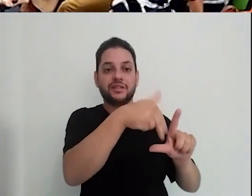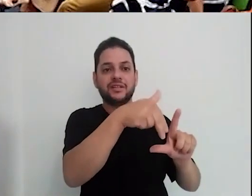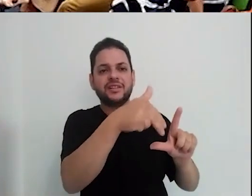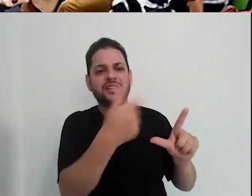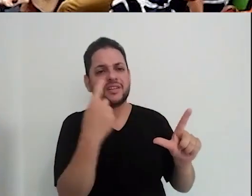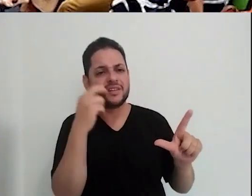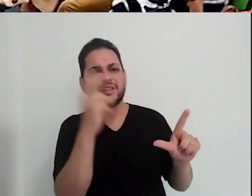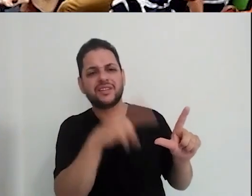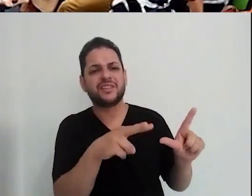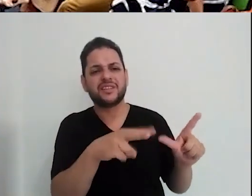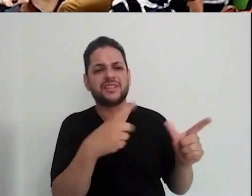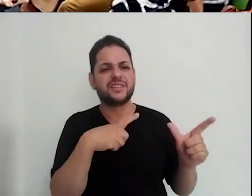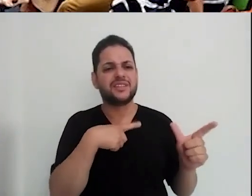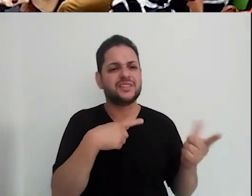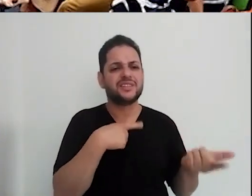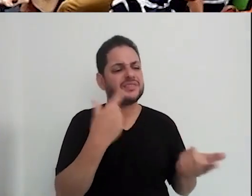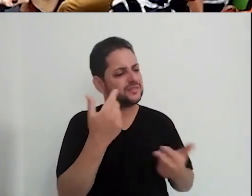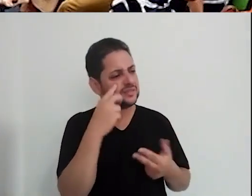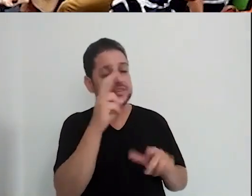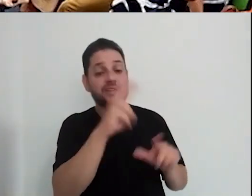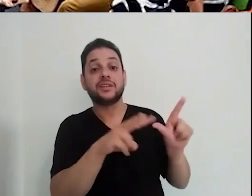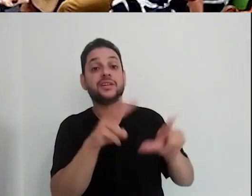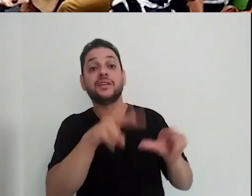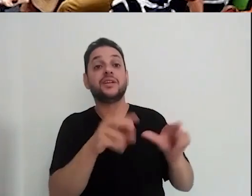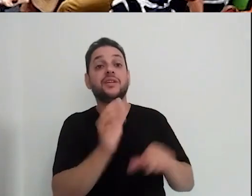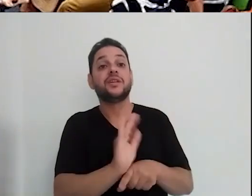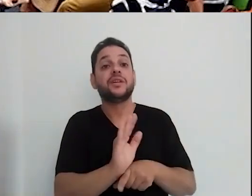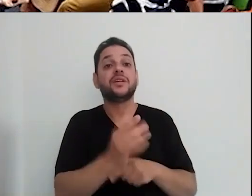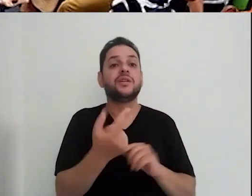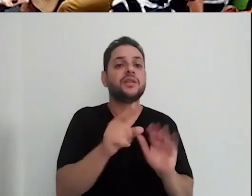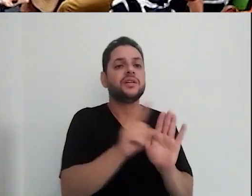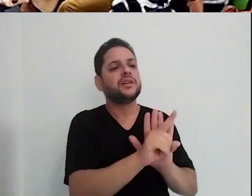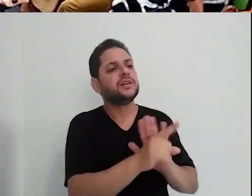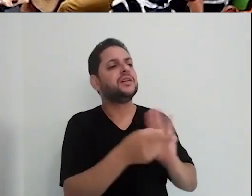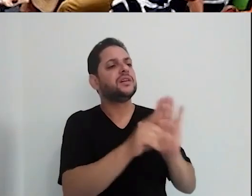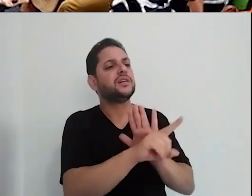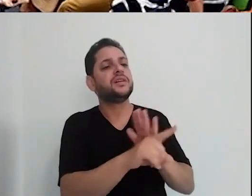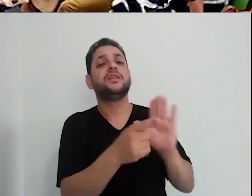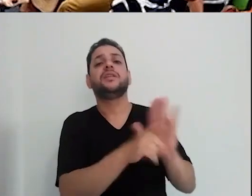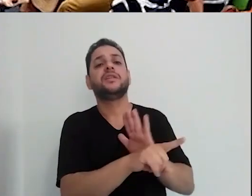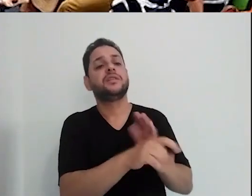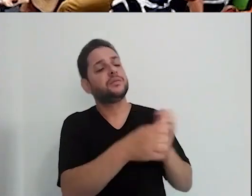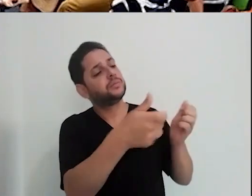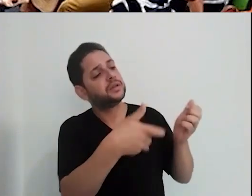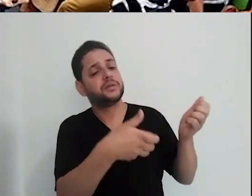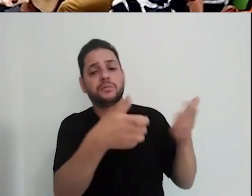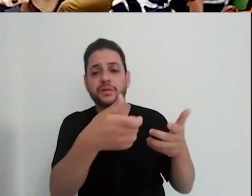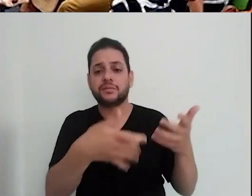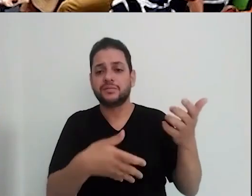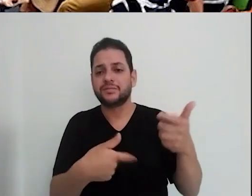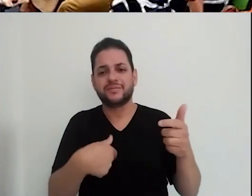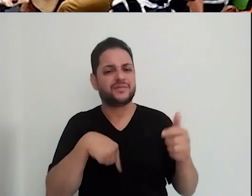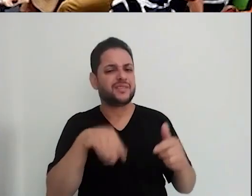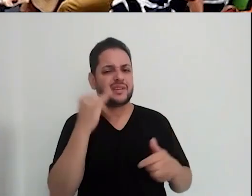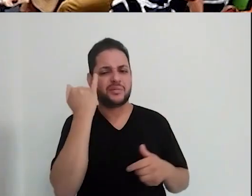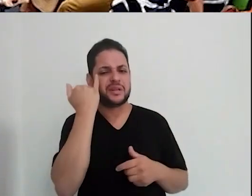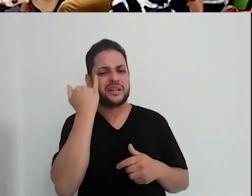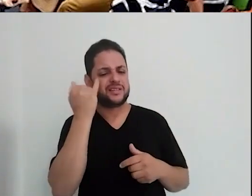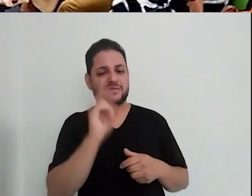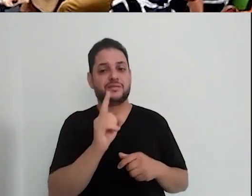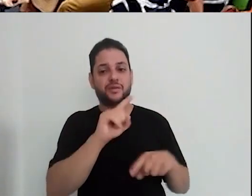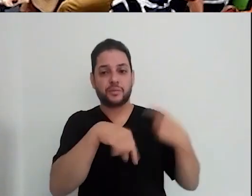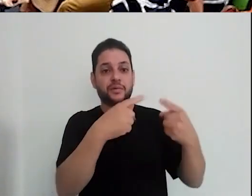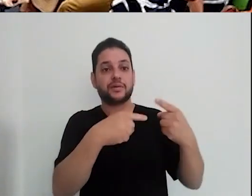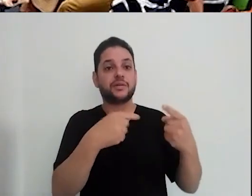mundo, começaram a falar do Bebê Rena. Aí eu comecei a perguntar, as pessoas começaram a falar mais, eu falei, tô com preguiça, não vou ver isso ainda, mas eu já